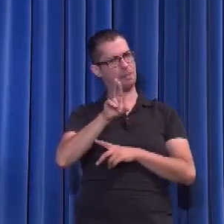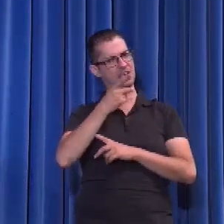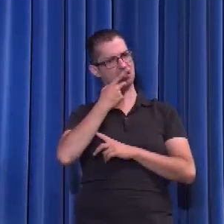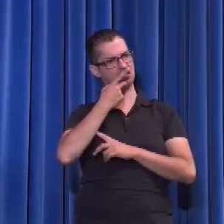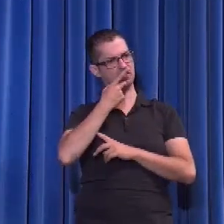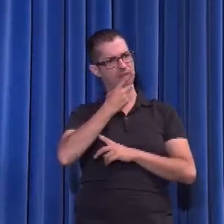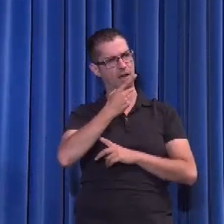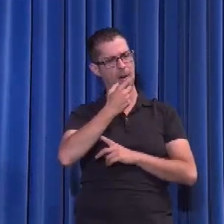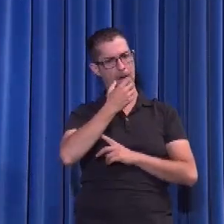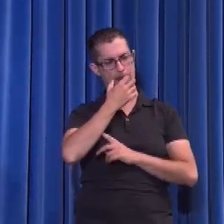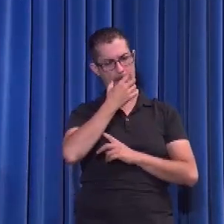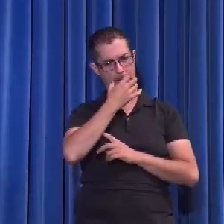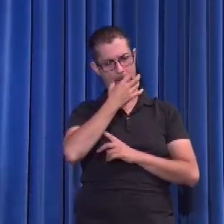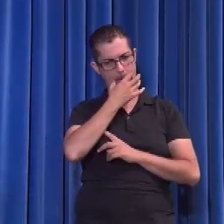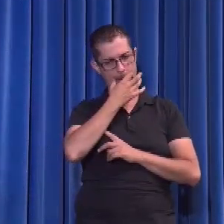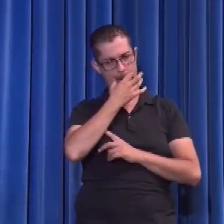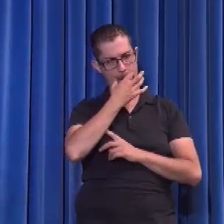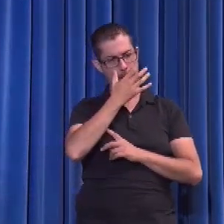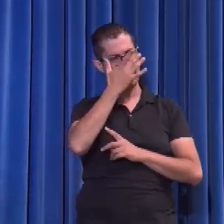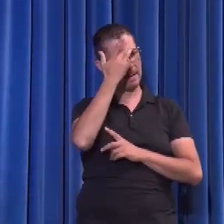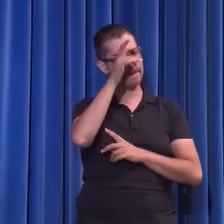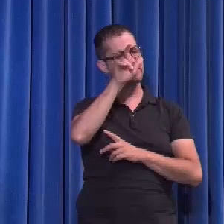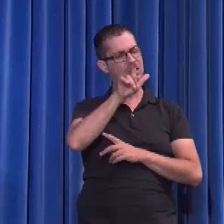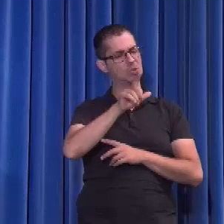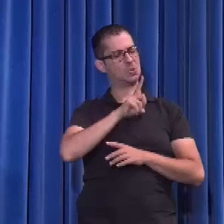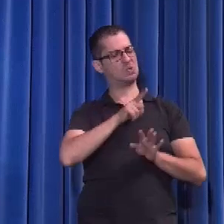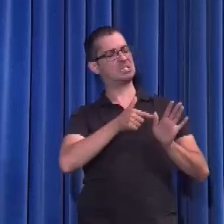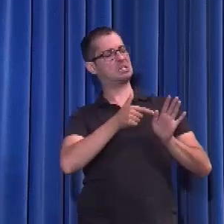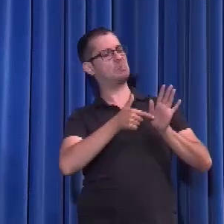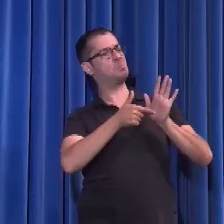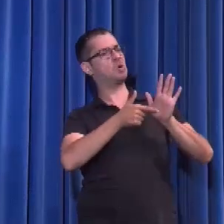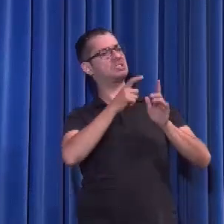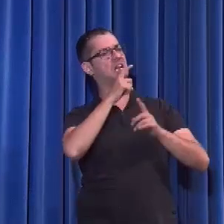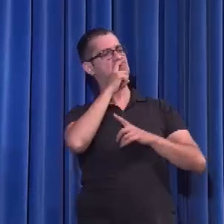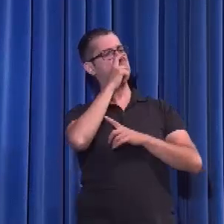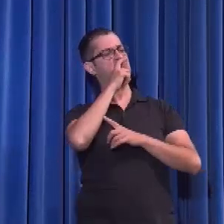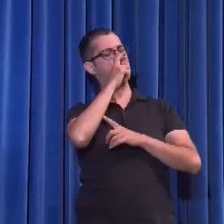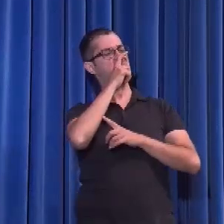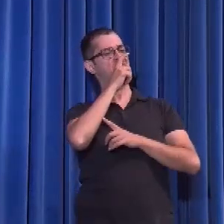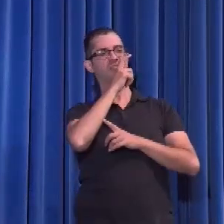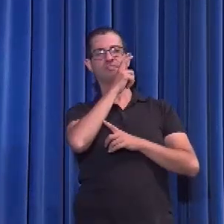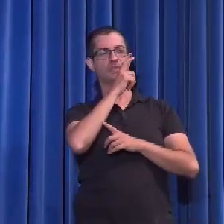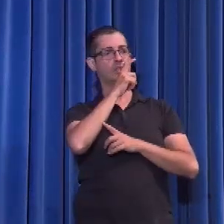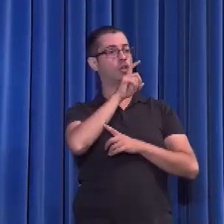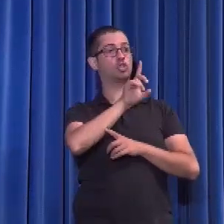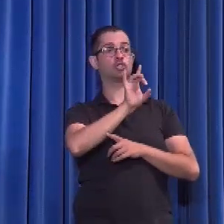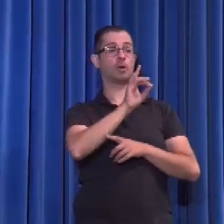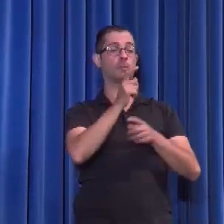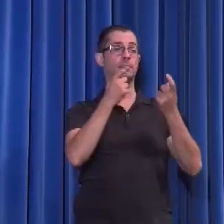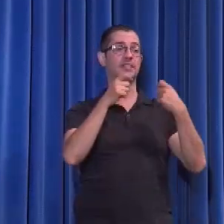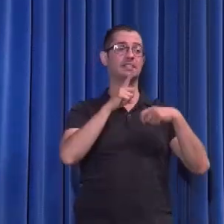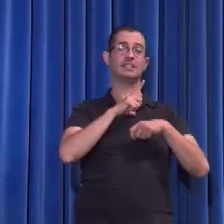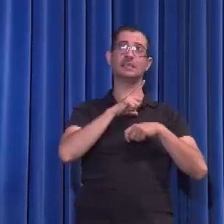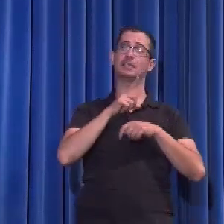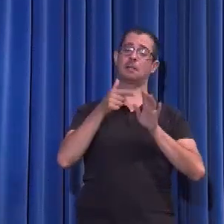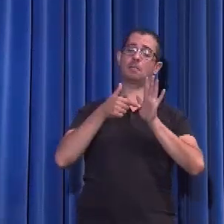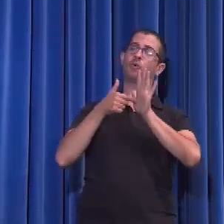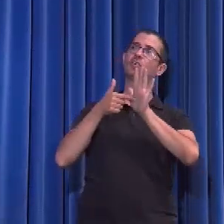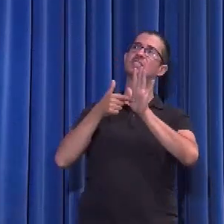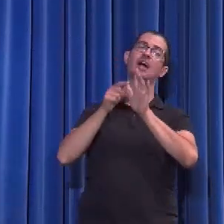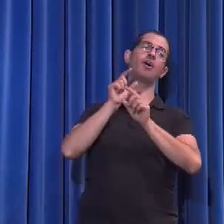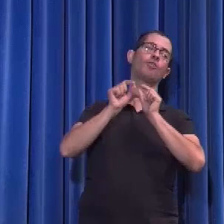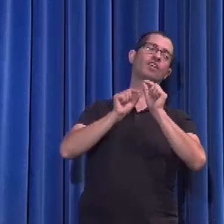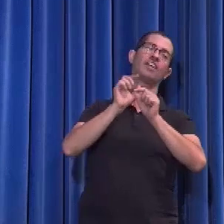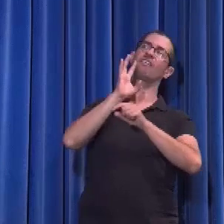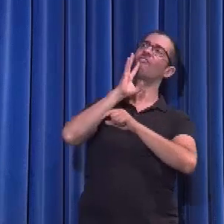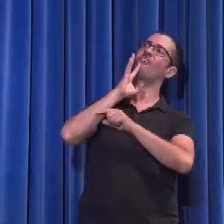que aquele que se gloriar, precisa gloriar numa coisa: em conhecer